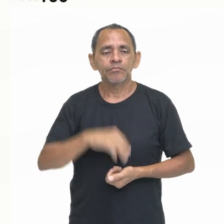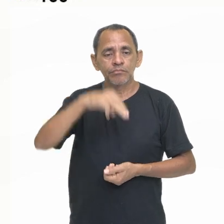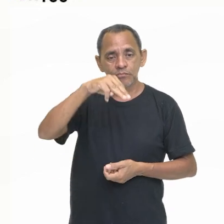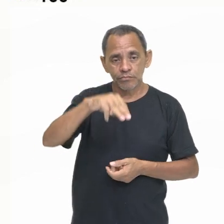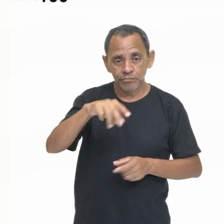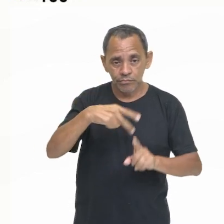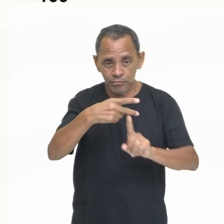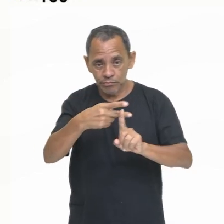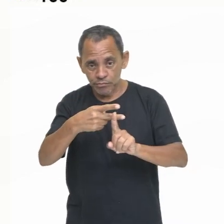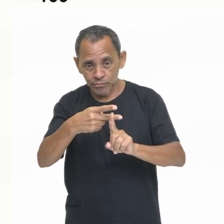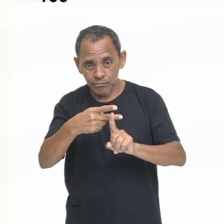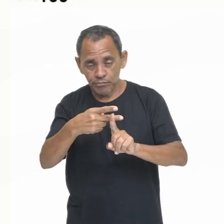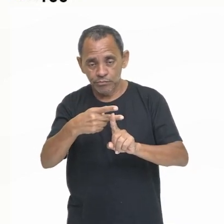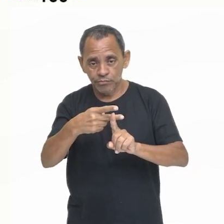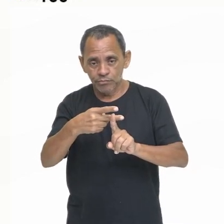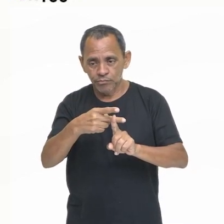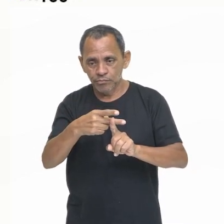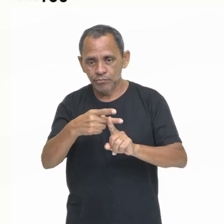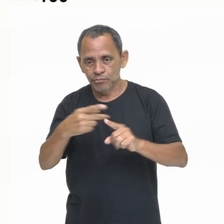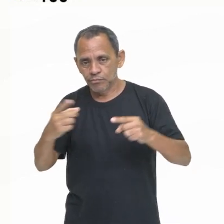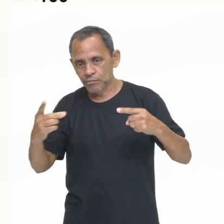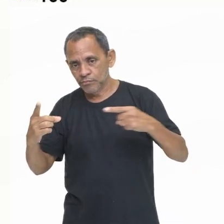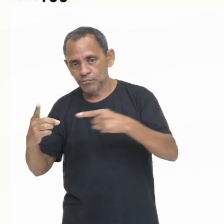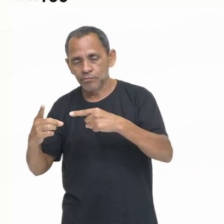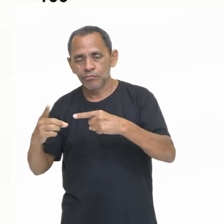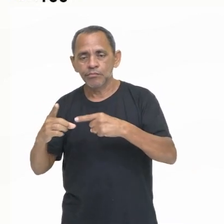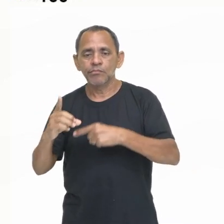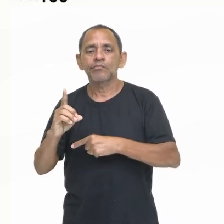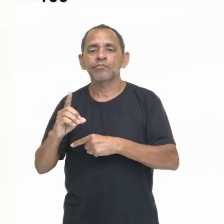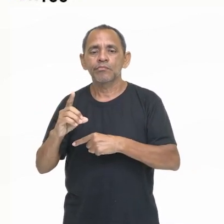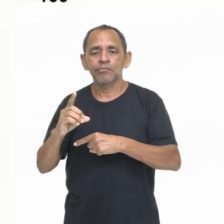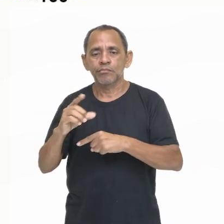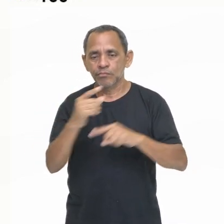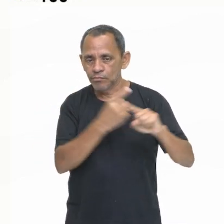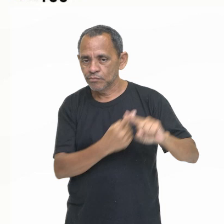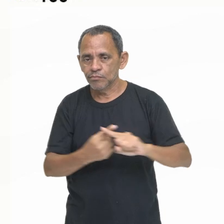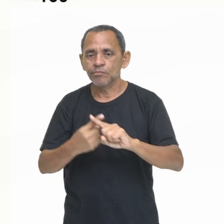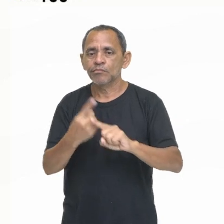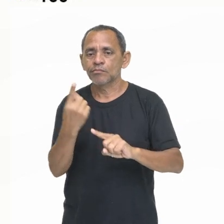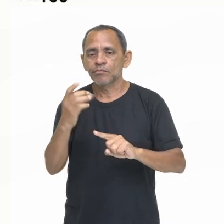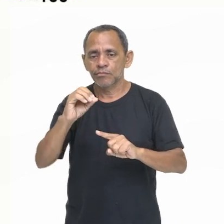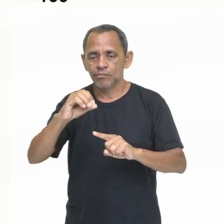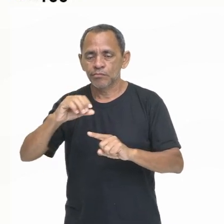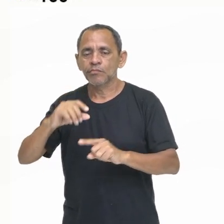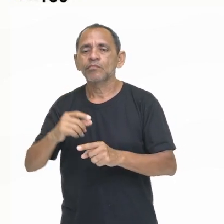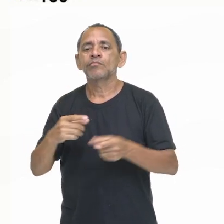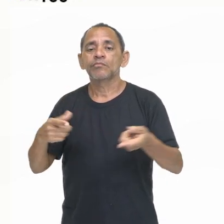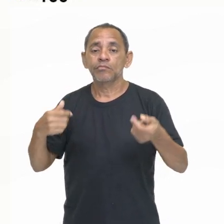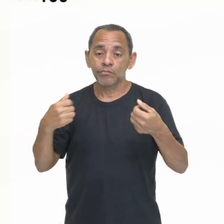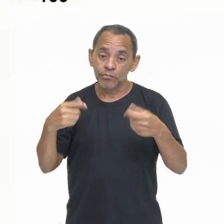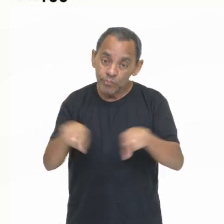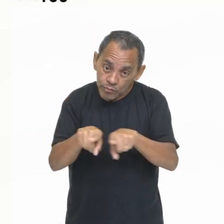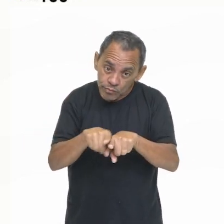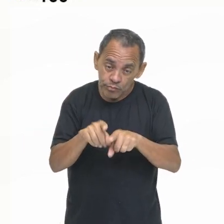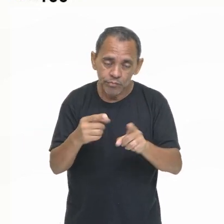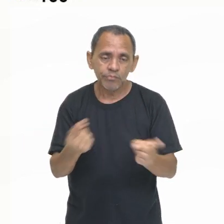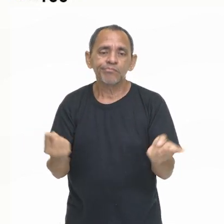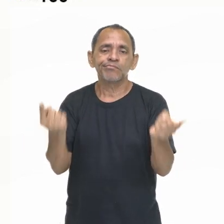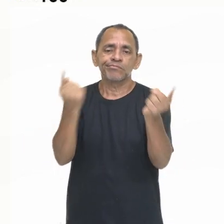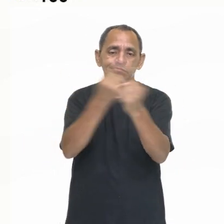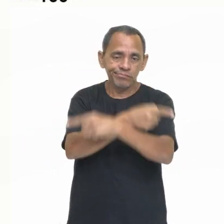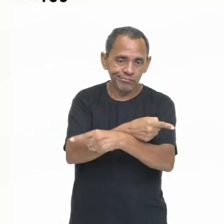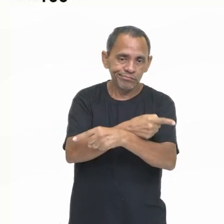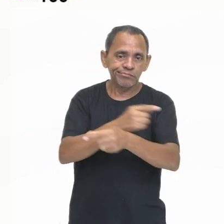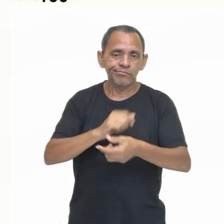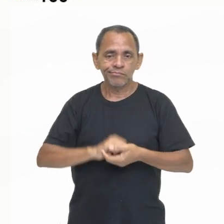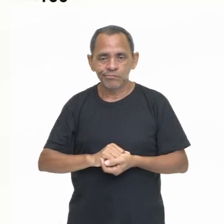100. Se ao invés disso nós estivermos indo para decâmetro quadrado, então uma divisão por 100. Essa então é a dica que a gente tem